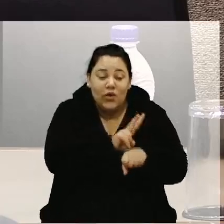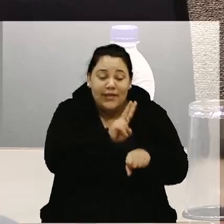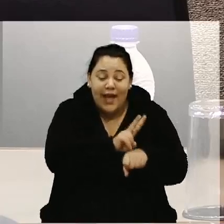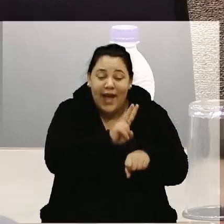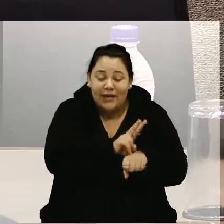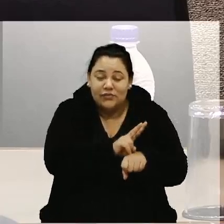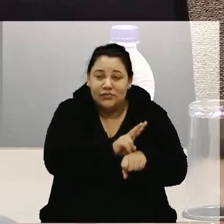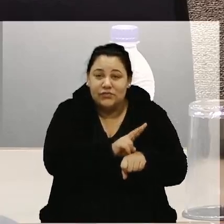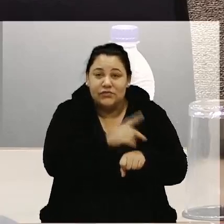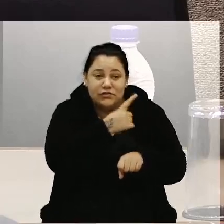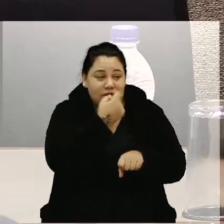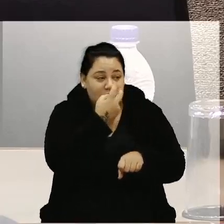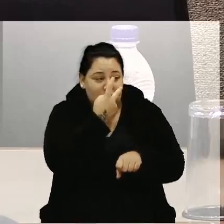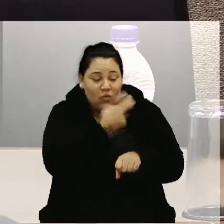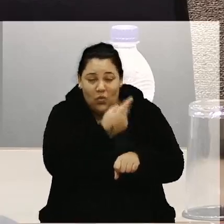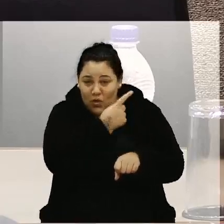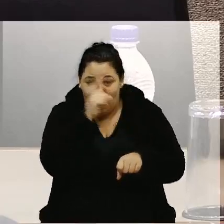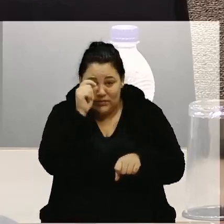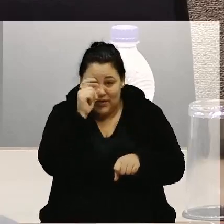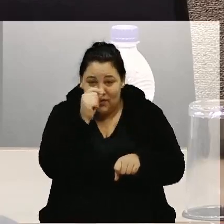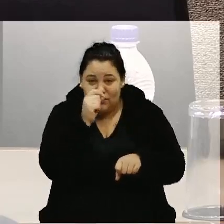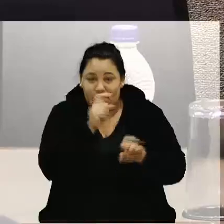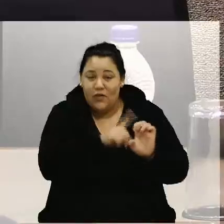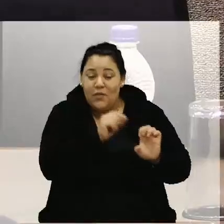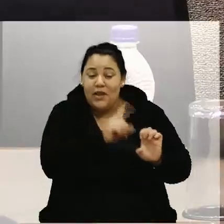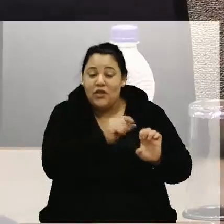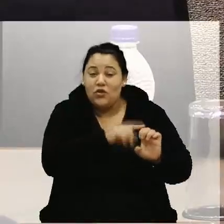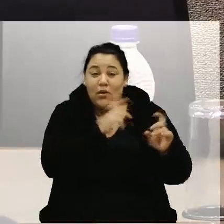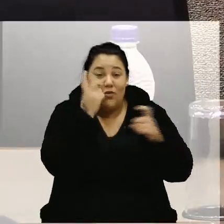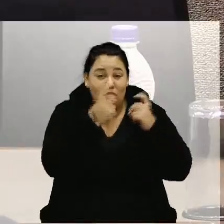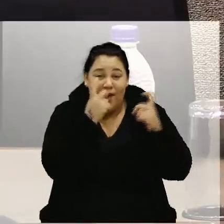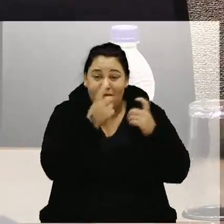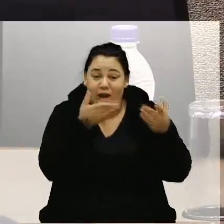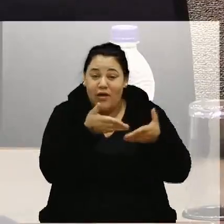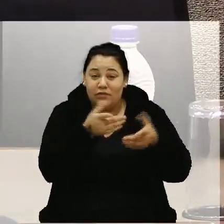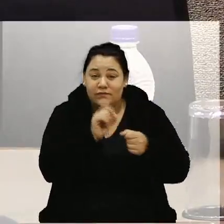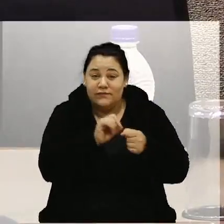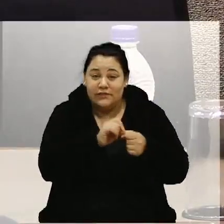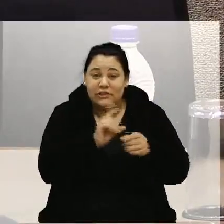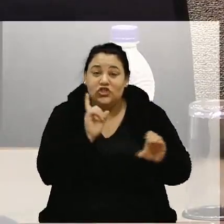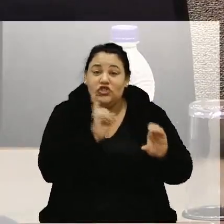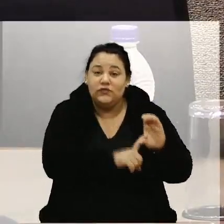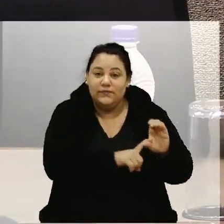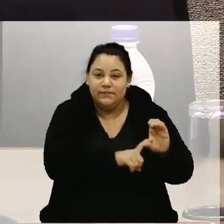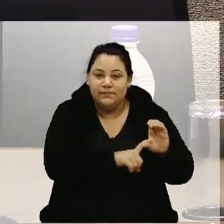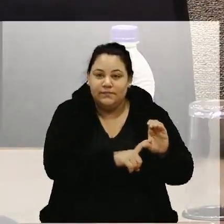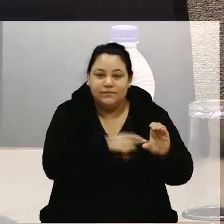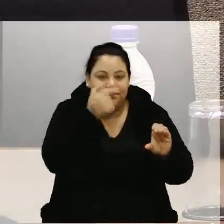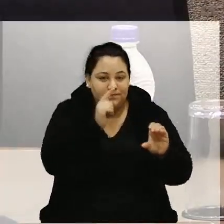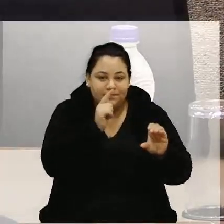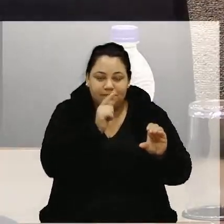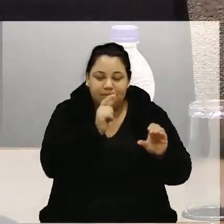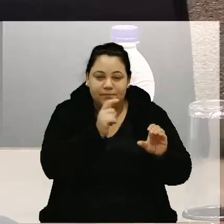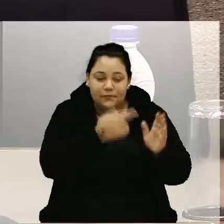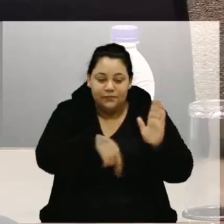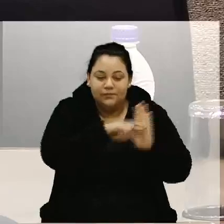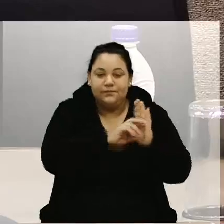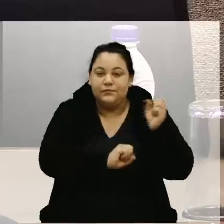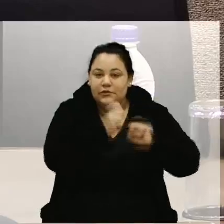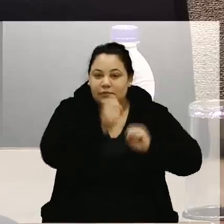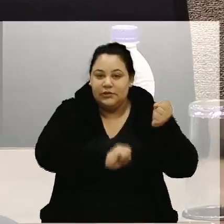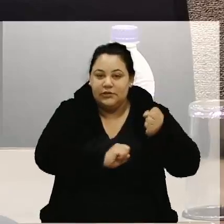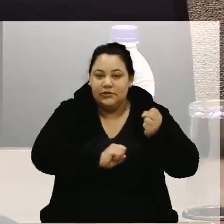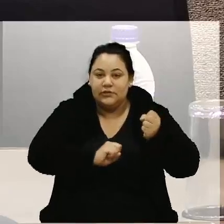que nem o vereador Scalco falou que está apavorado, agora ele vai fazer, vamos por dívidas, para botar a empresa para funcionar de novo. Com